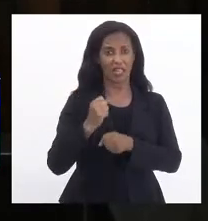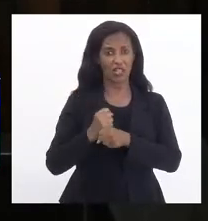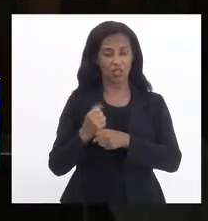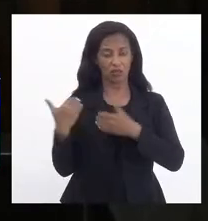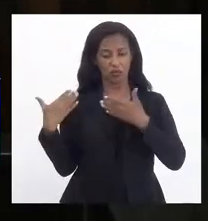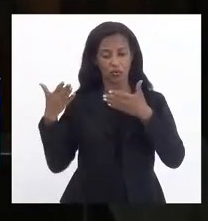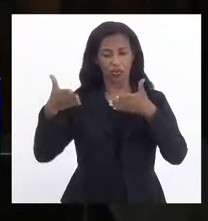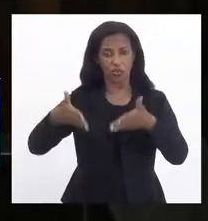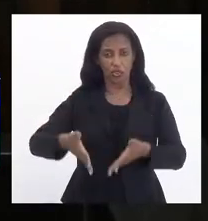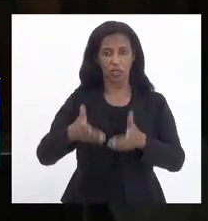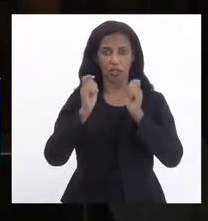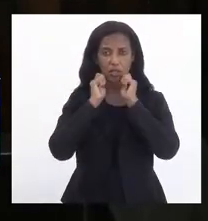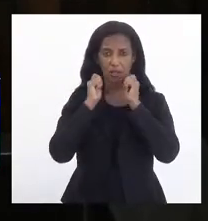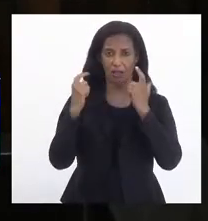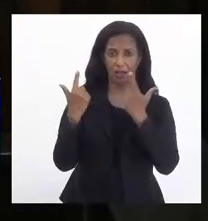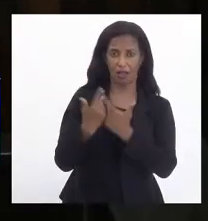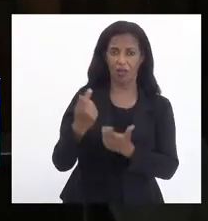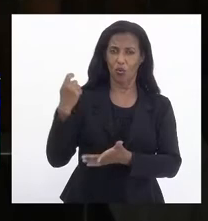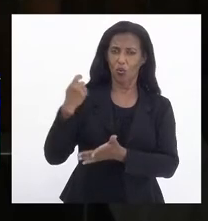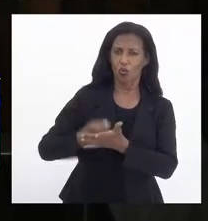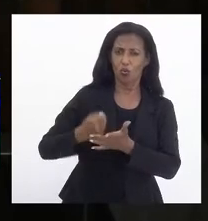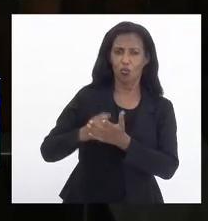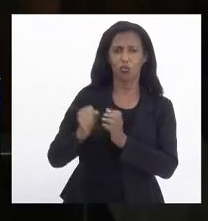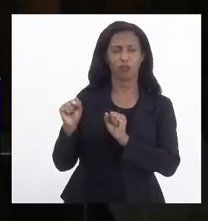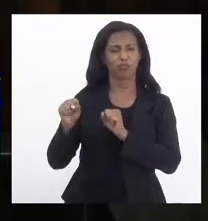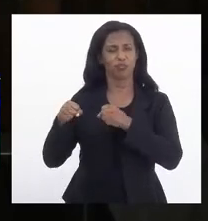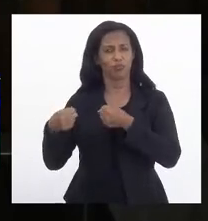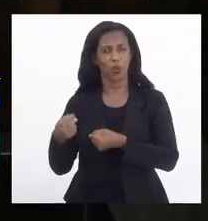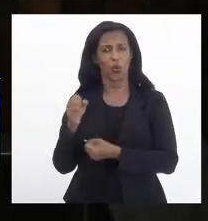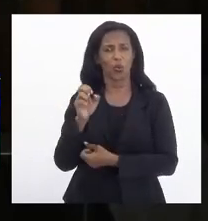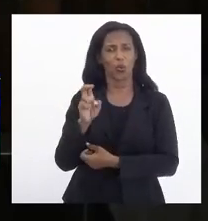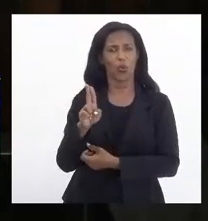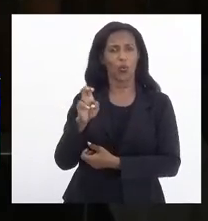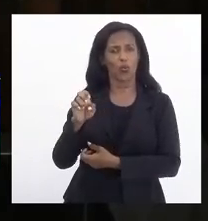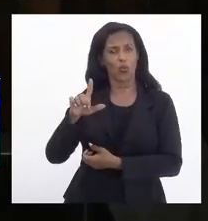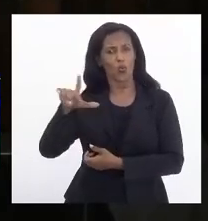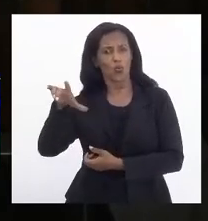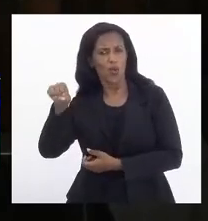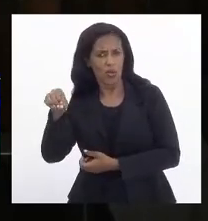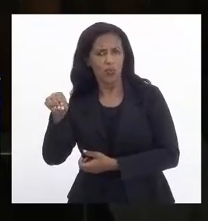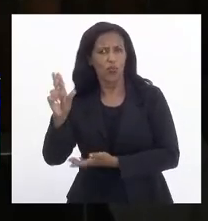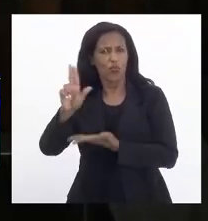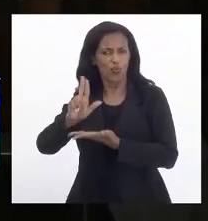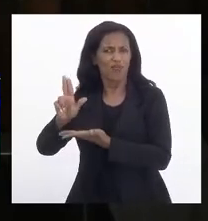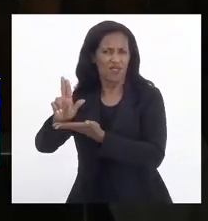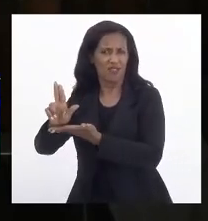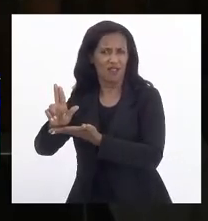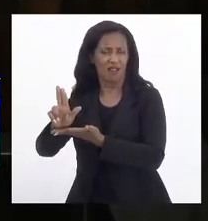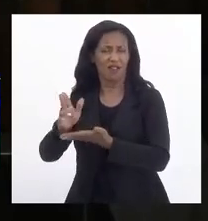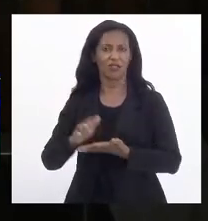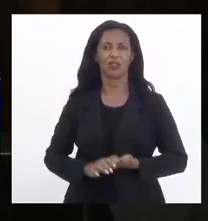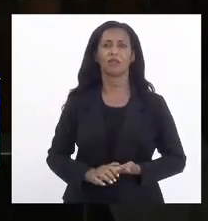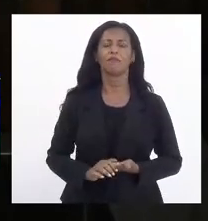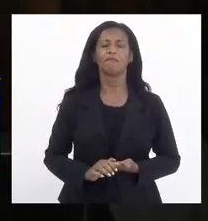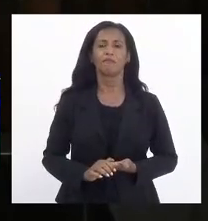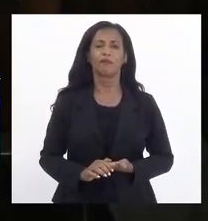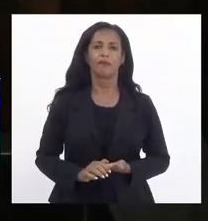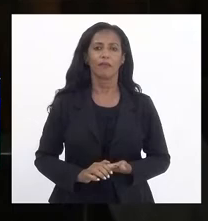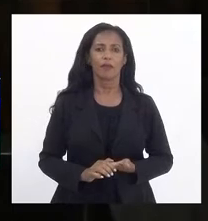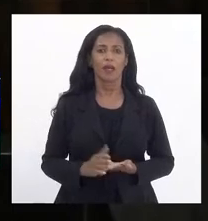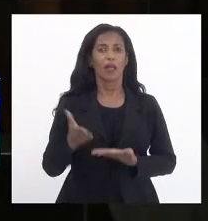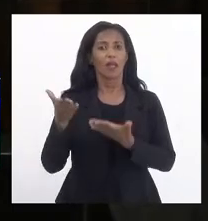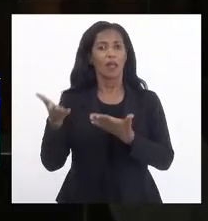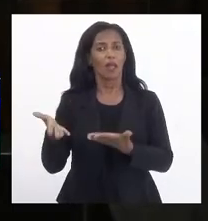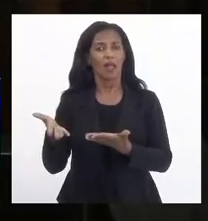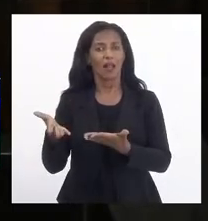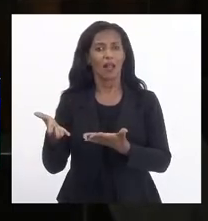casa, que eu luto para fortalecer a UESO, que do ponto de vista academicamente, do ponto de vista acadêmico, significaria ela,